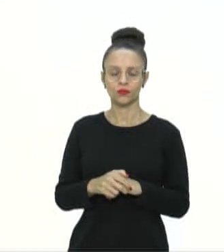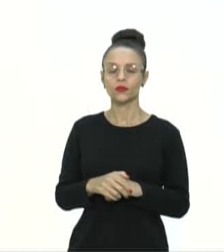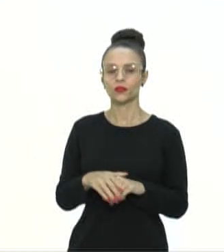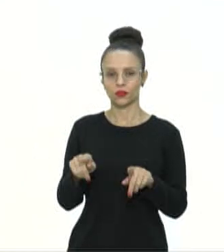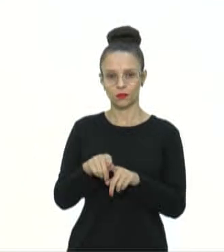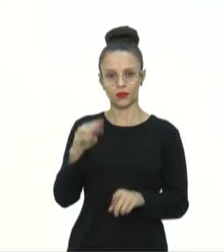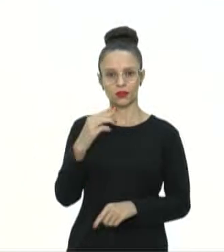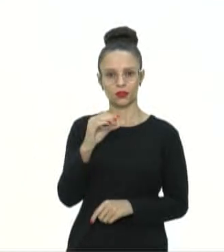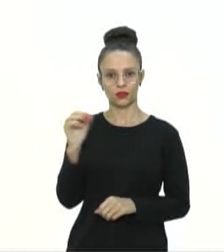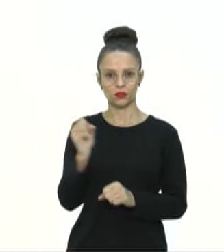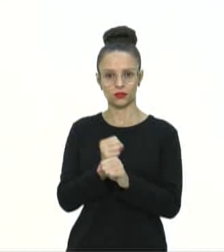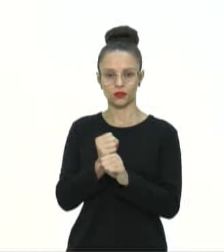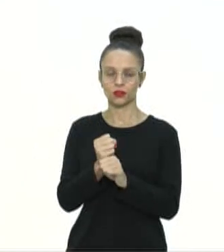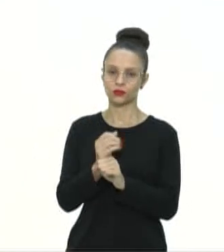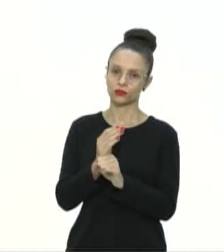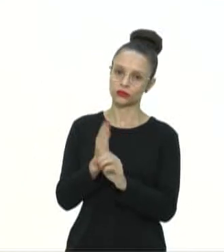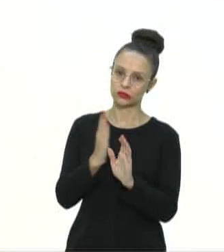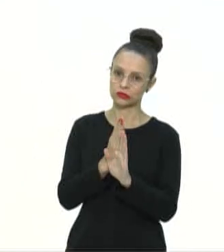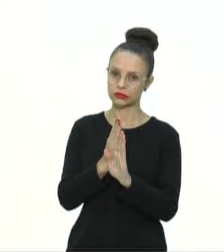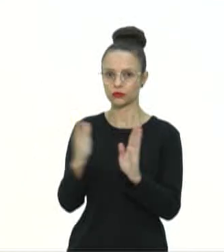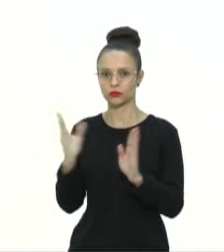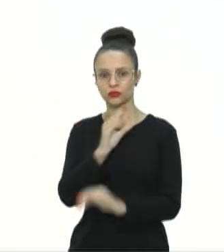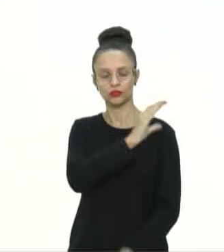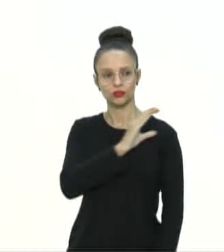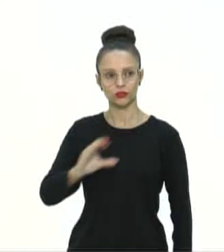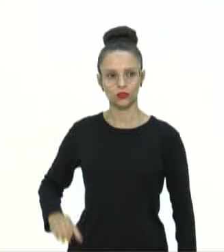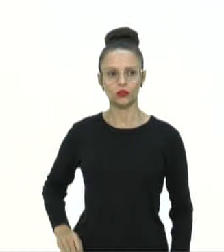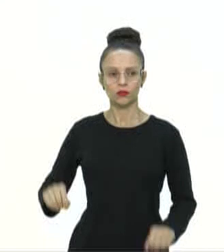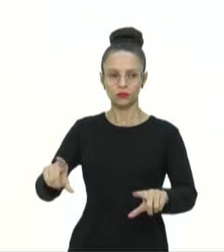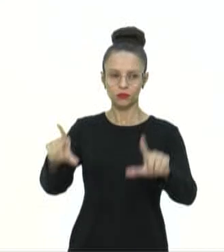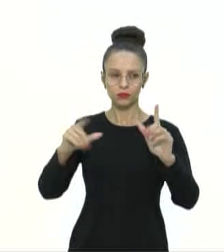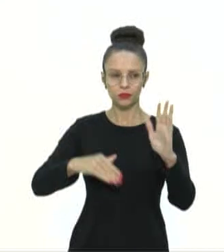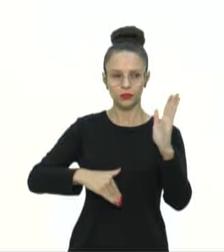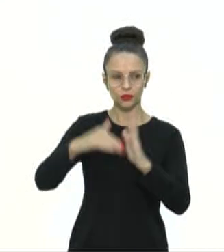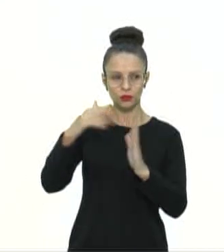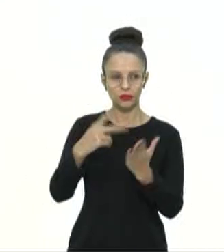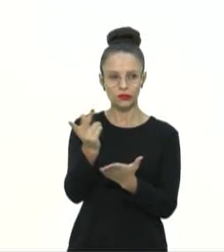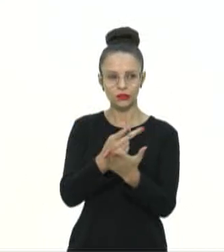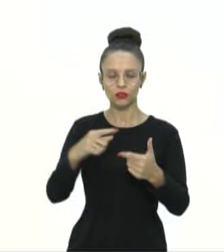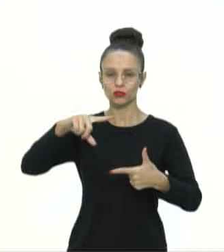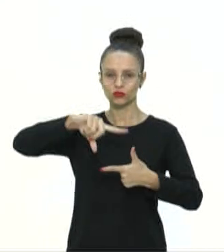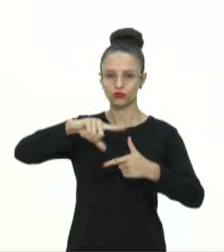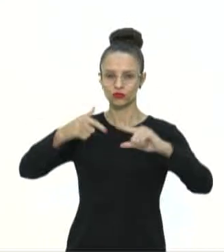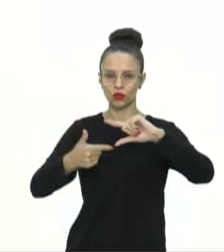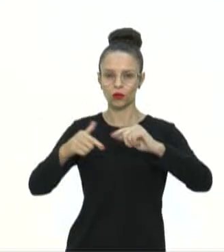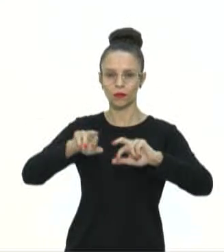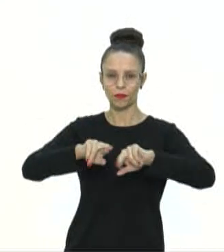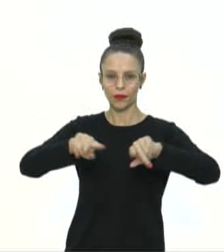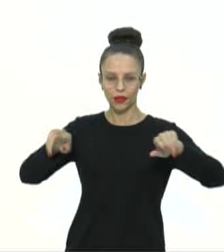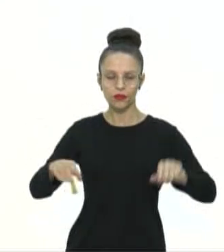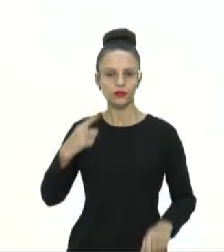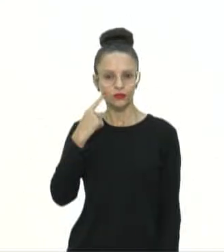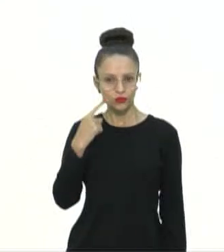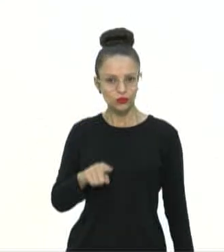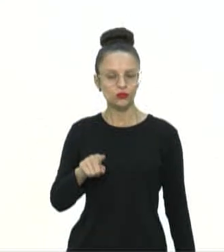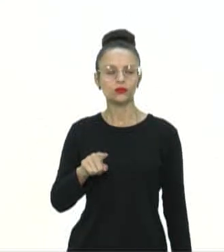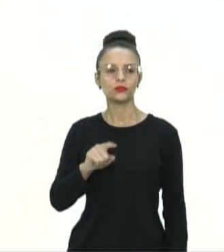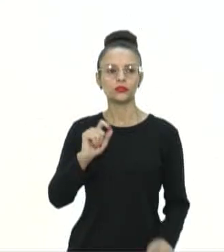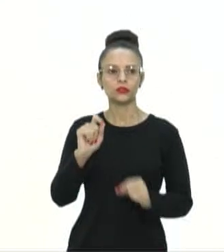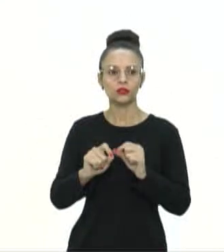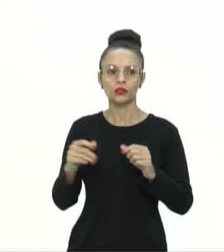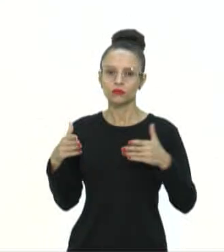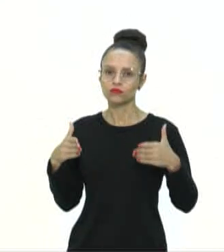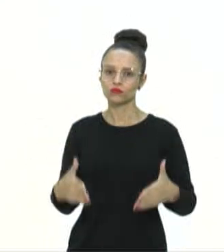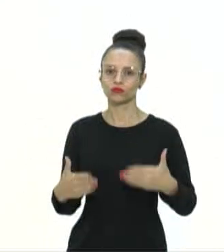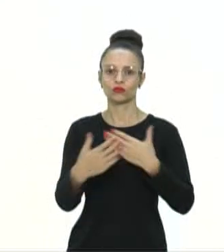de Cristo. Pinturas murais com desenhos geométricos e figurativos foram descobertos nos túmulos